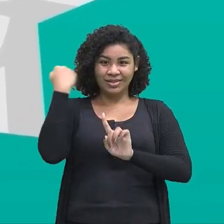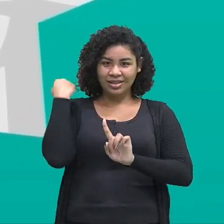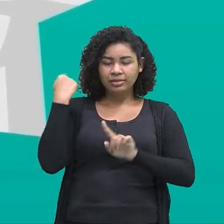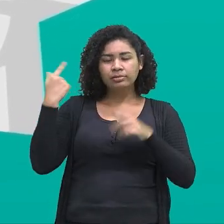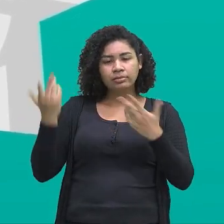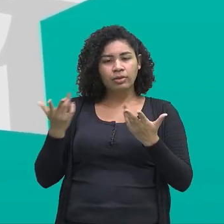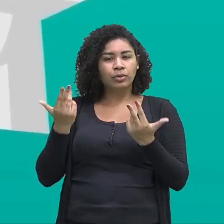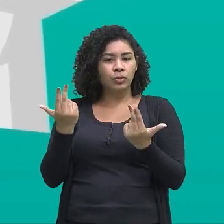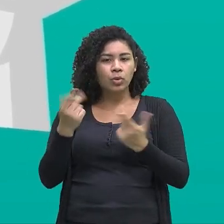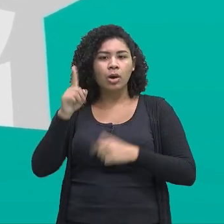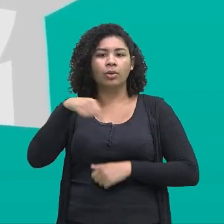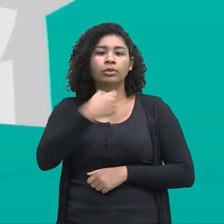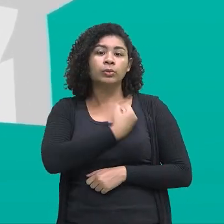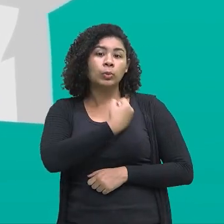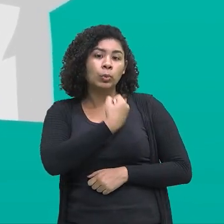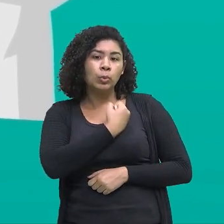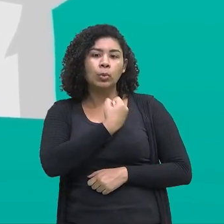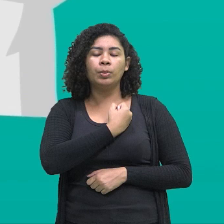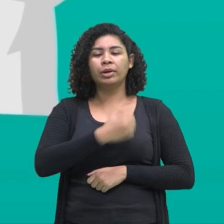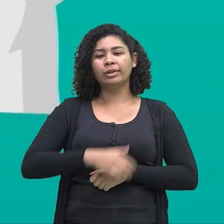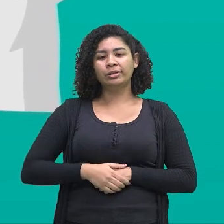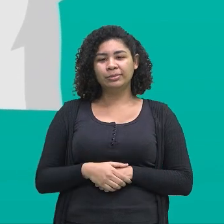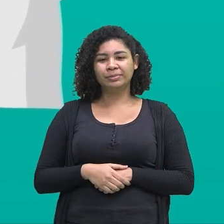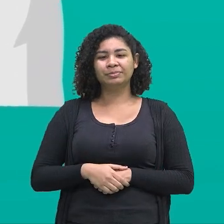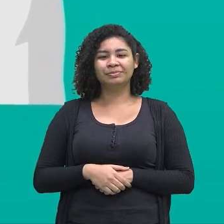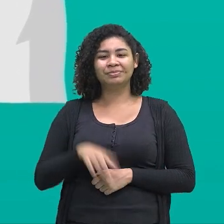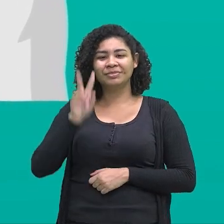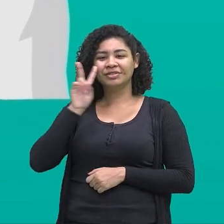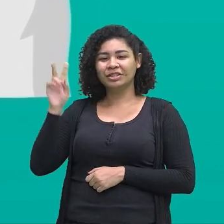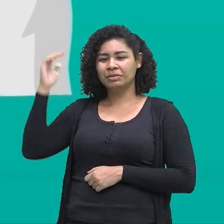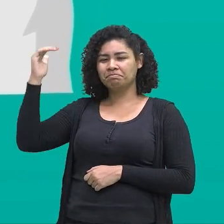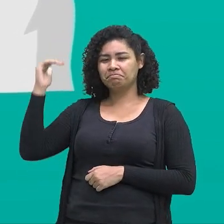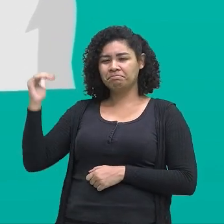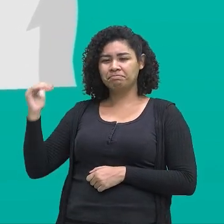numbers, 20, 1998,